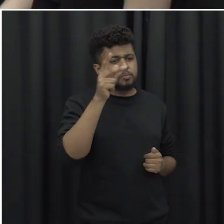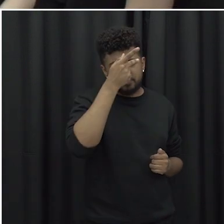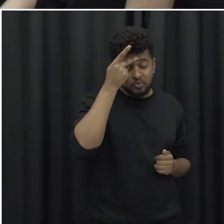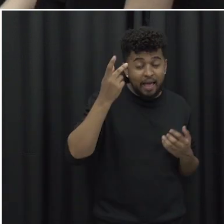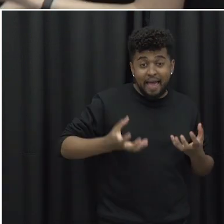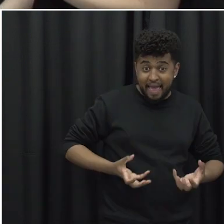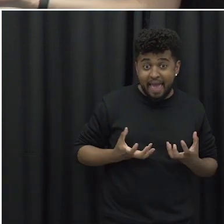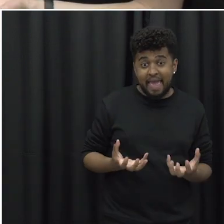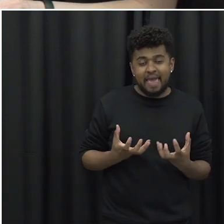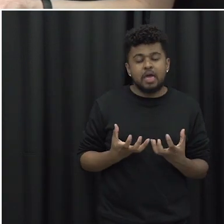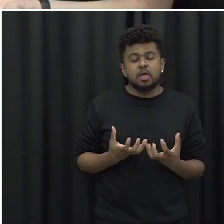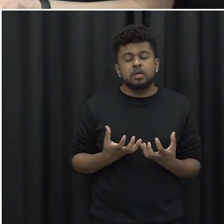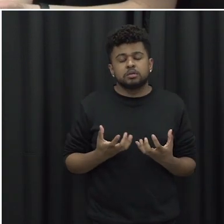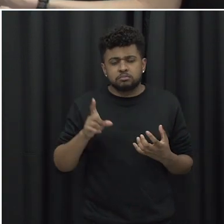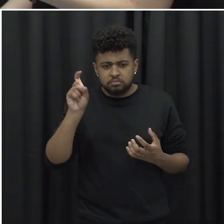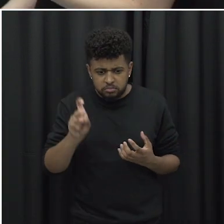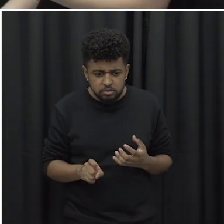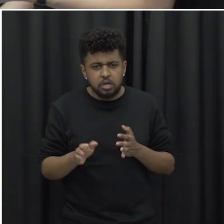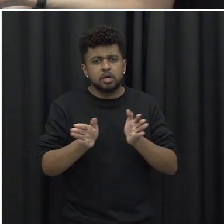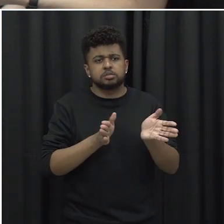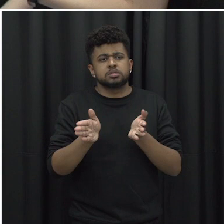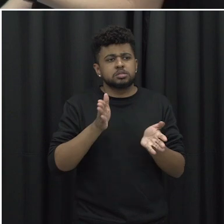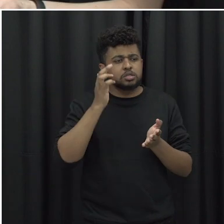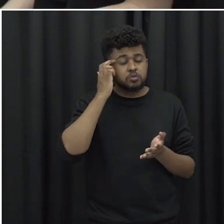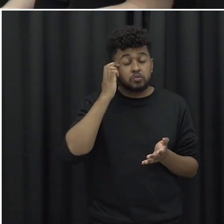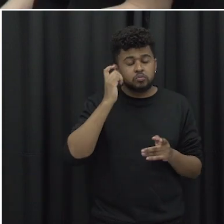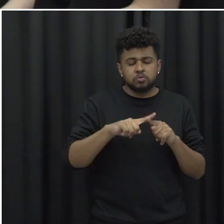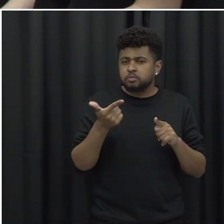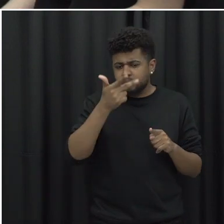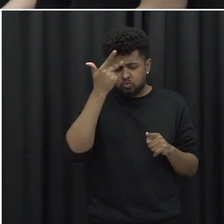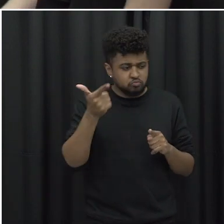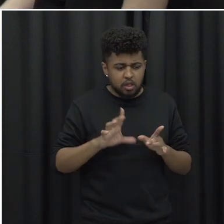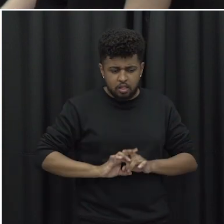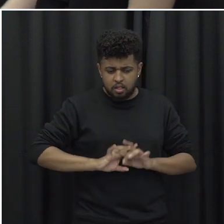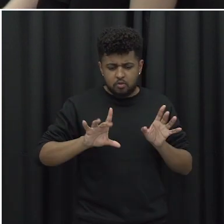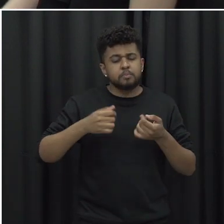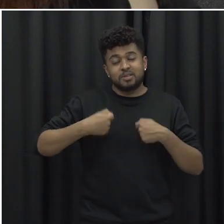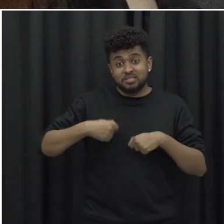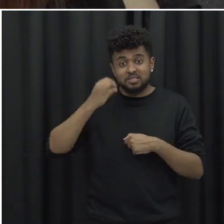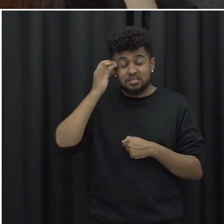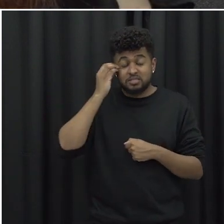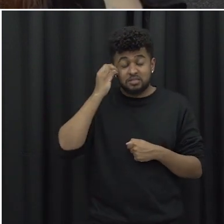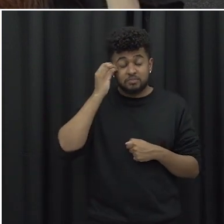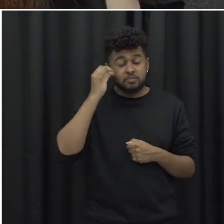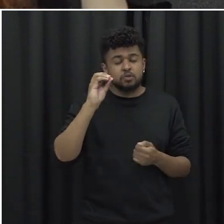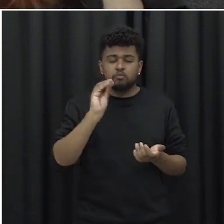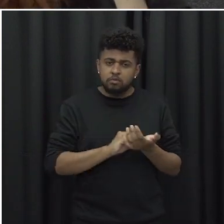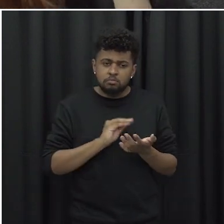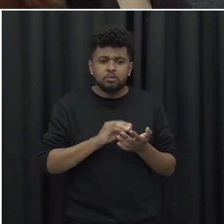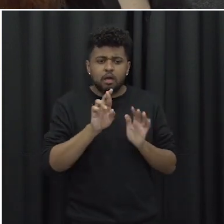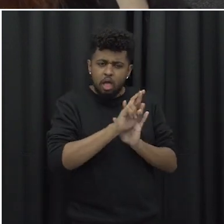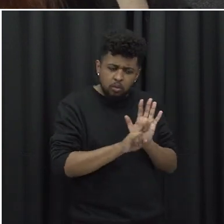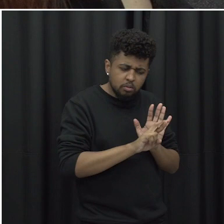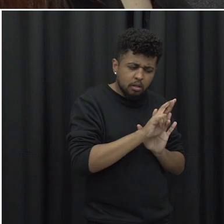que isso seja acessível, porque ninguém está livre de um momento na vida precisar, né? Só falta a gente regulamentar para, de